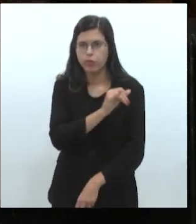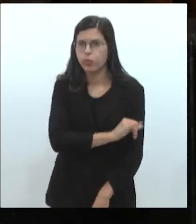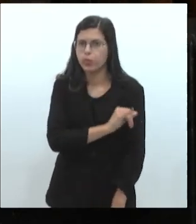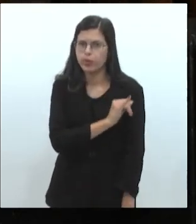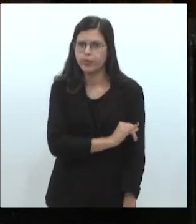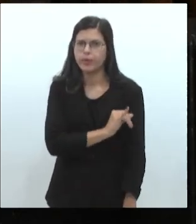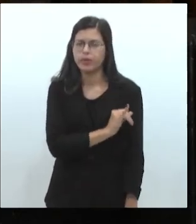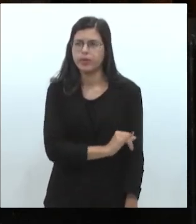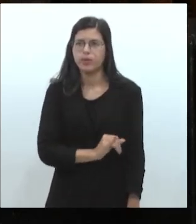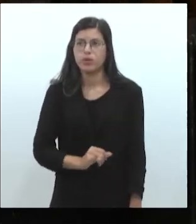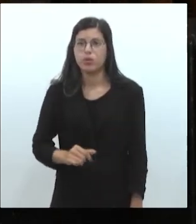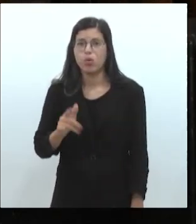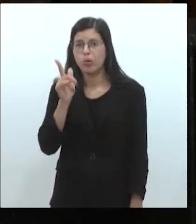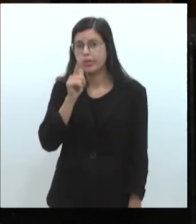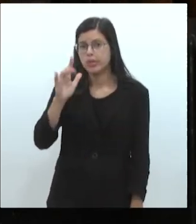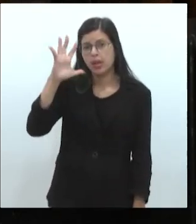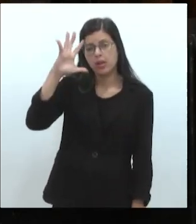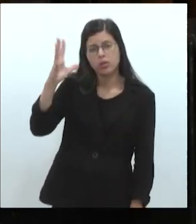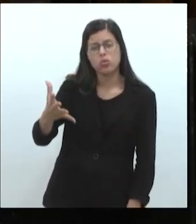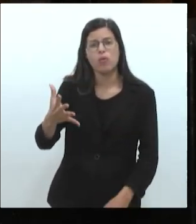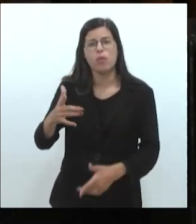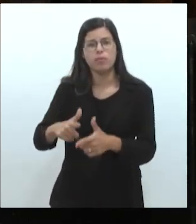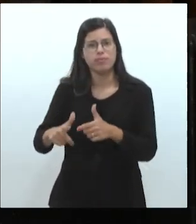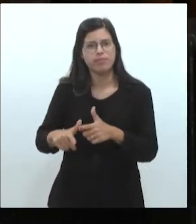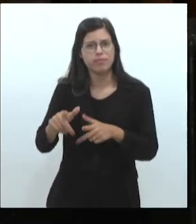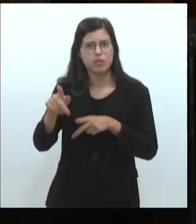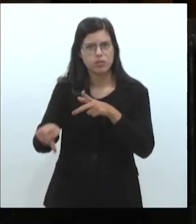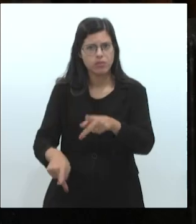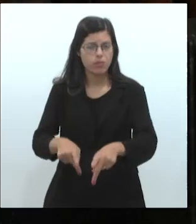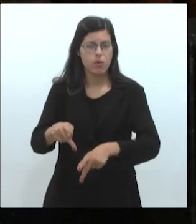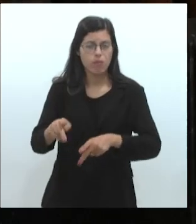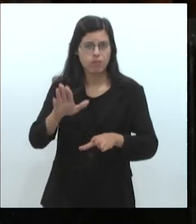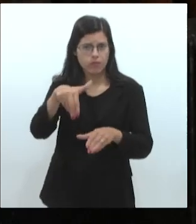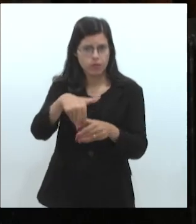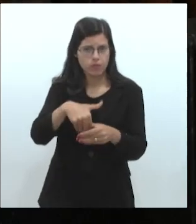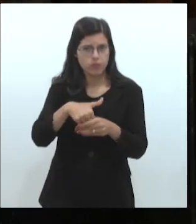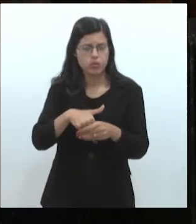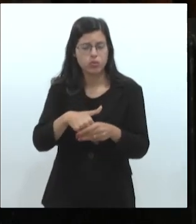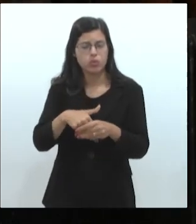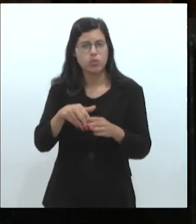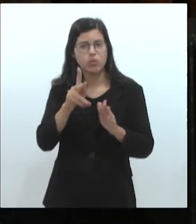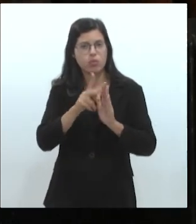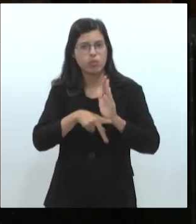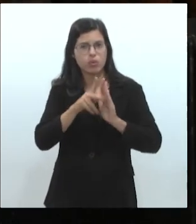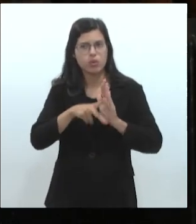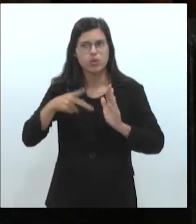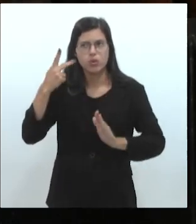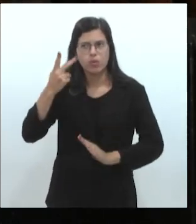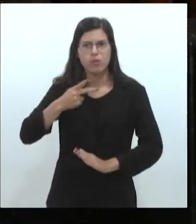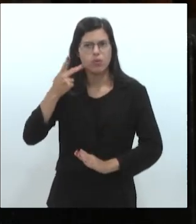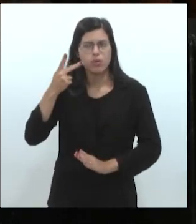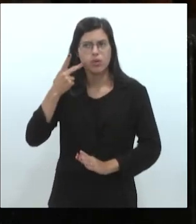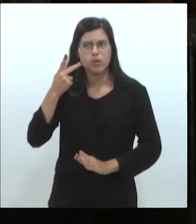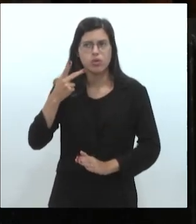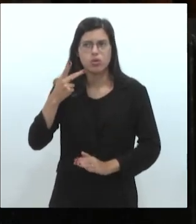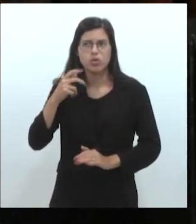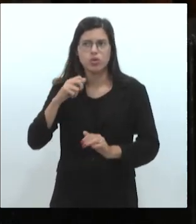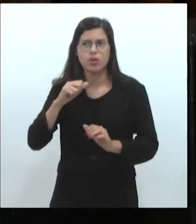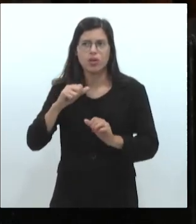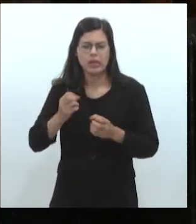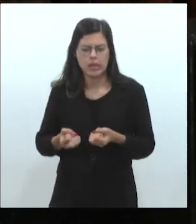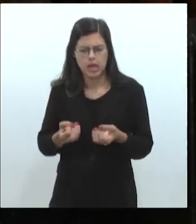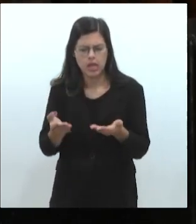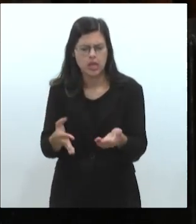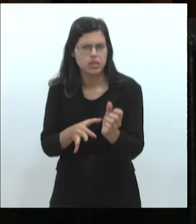gente efetivamente resolva os problemas do povo. O povo votou num projeto político que o daria segurança, que o